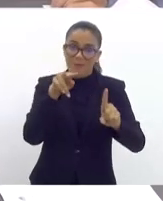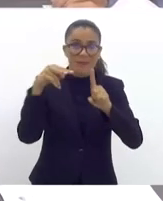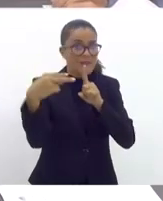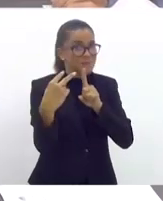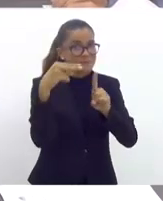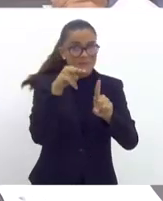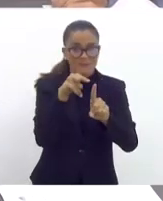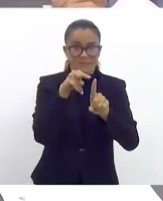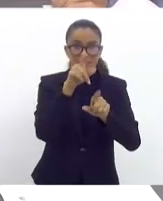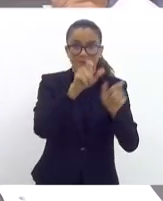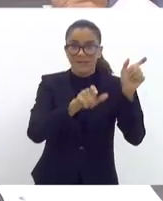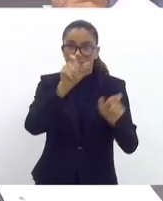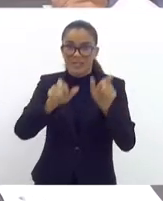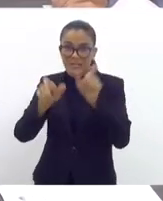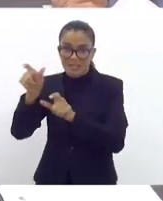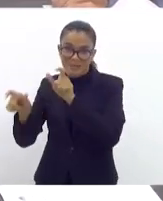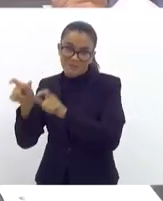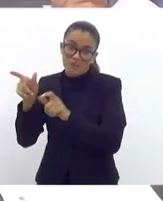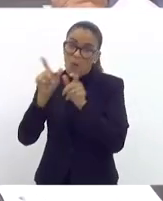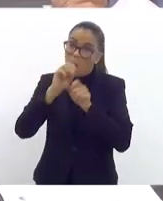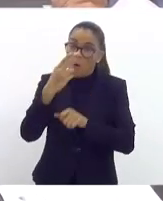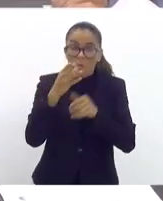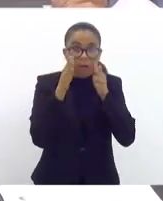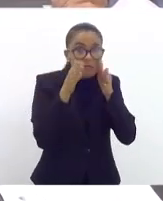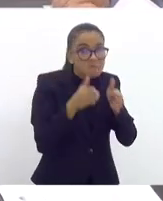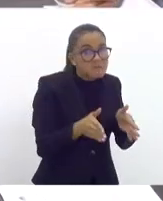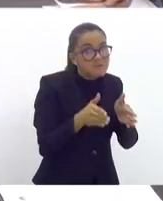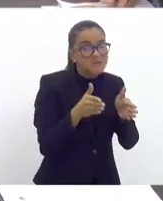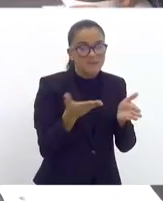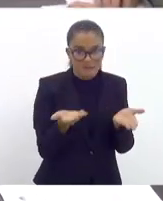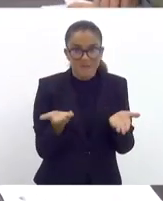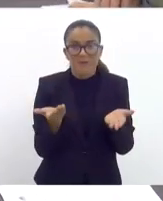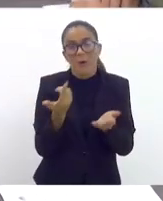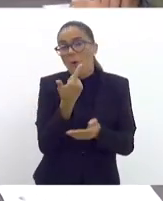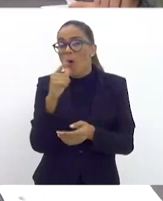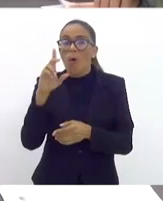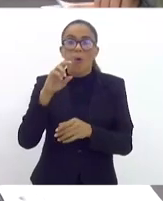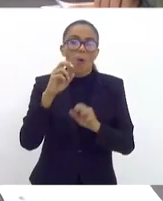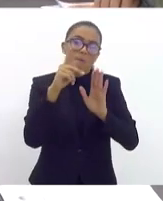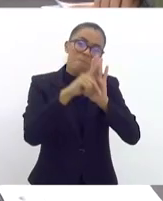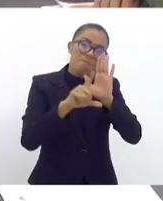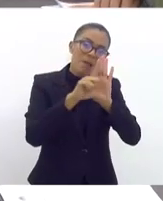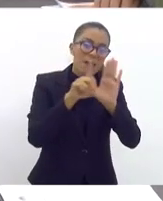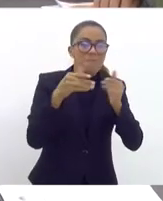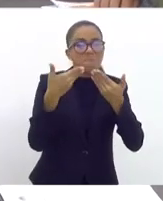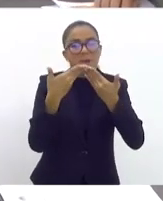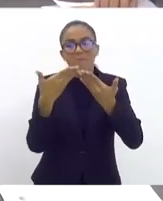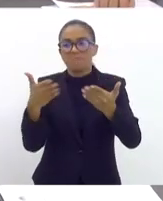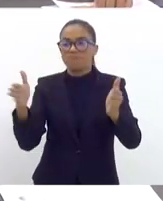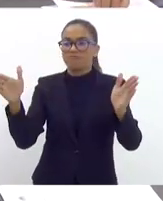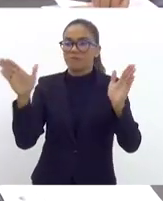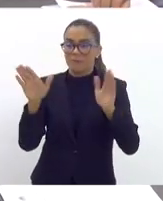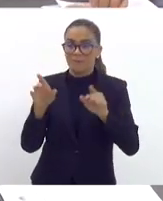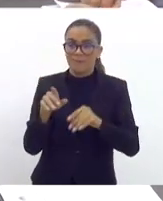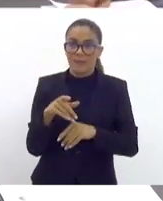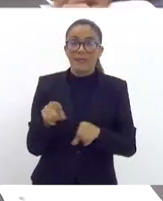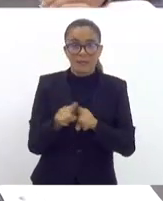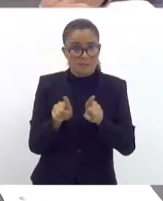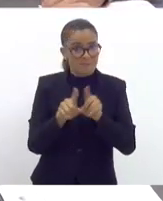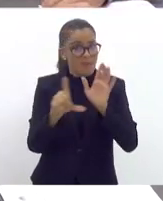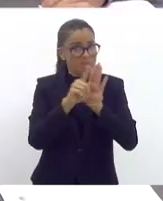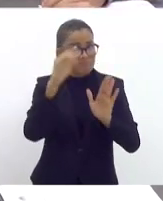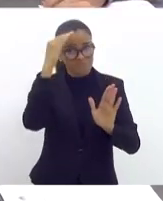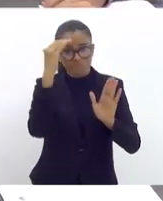o deputado serafini é algo mais específico e a outra pele ou algo mais abrangente é lícito promover a